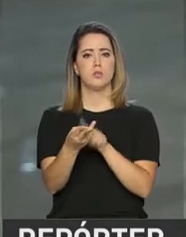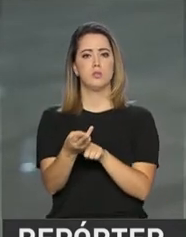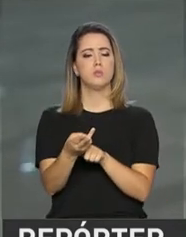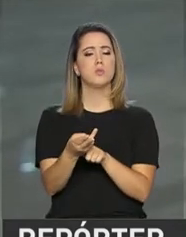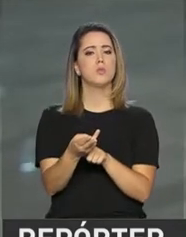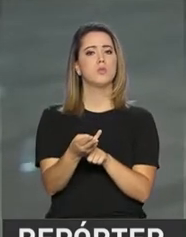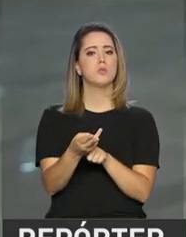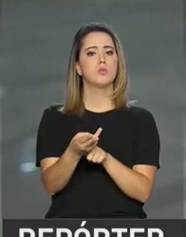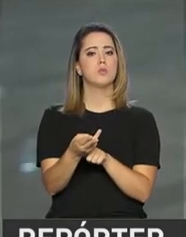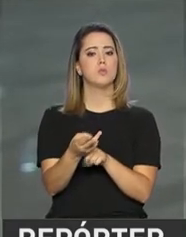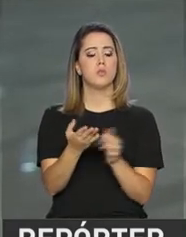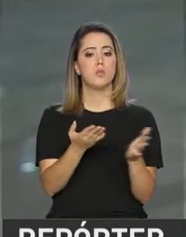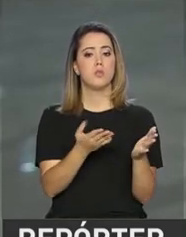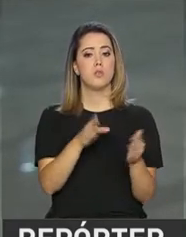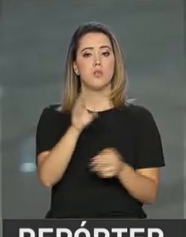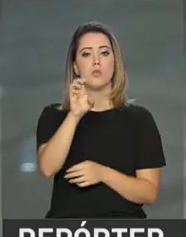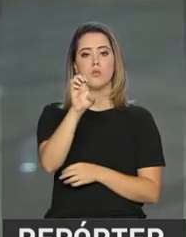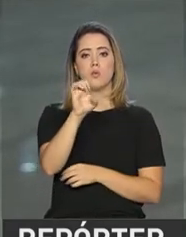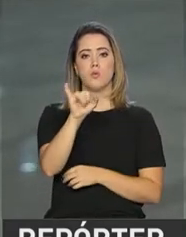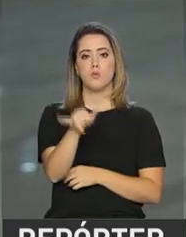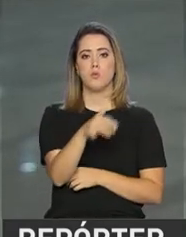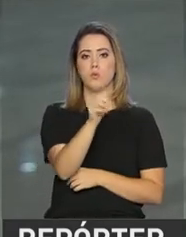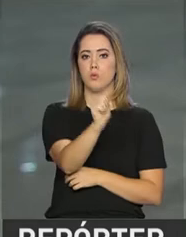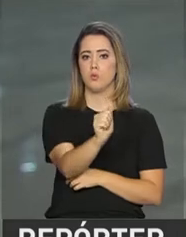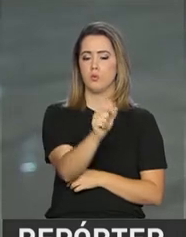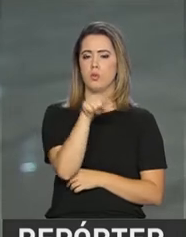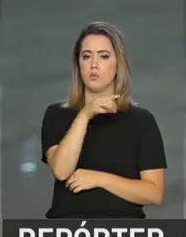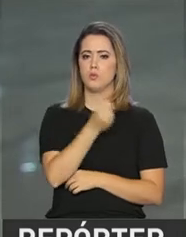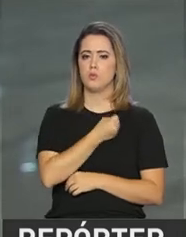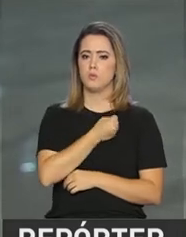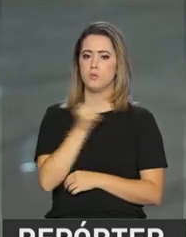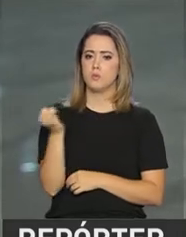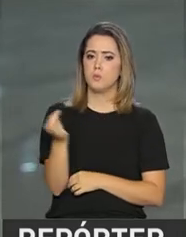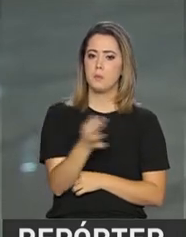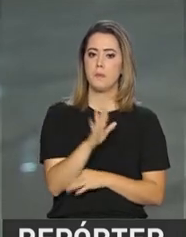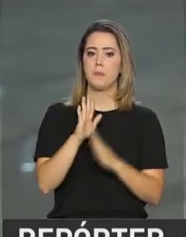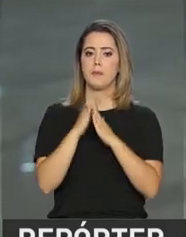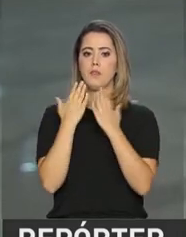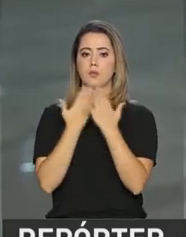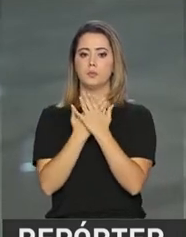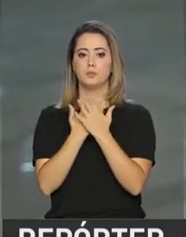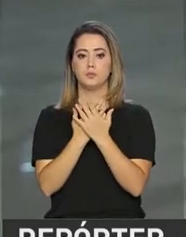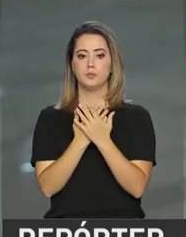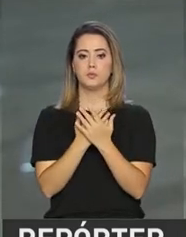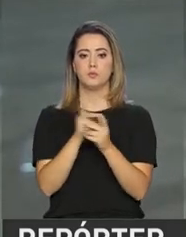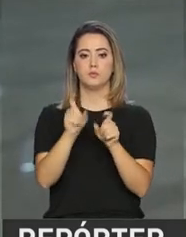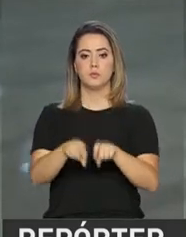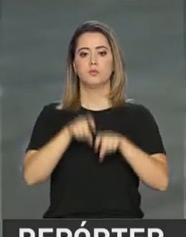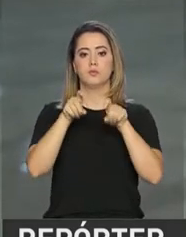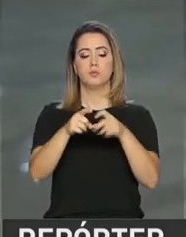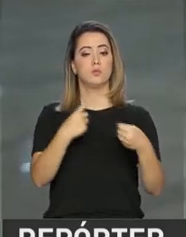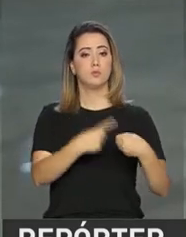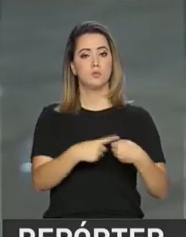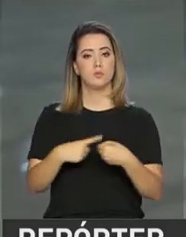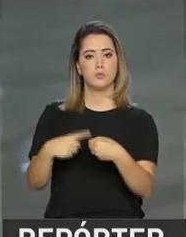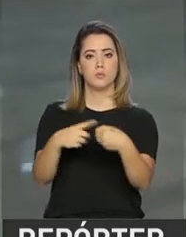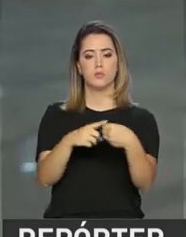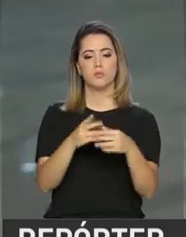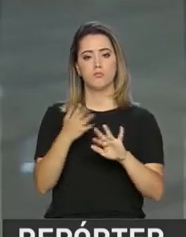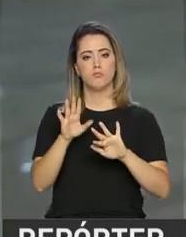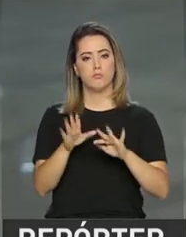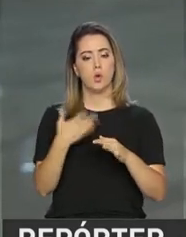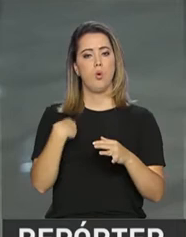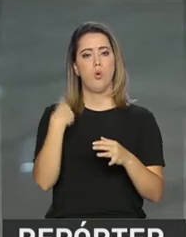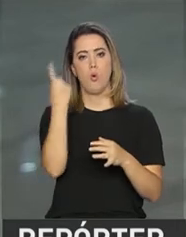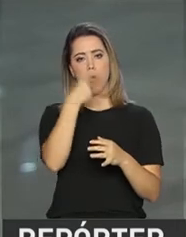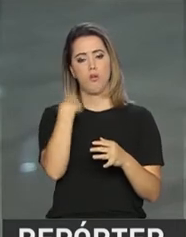matrículas na educação de jovens e adultos esses dados abrangem escolas das áreas rural e urbana em tempo parcial e